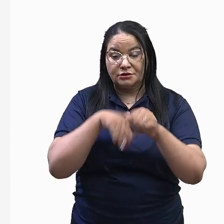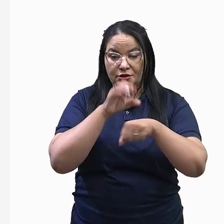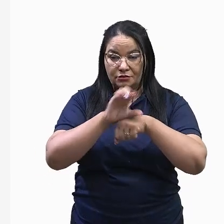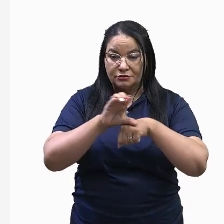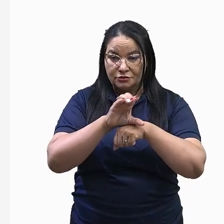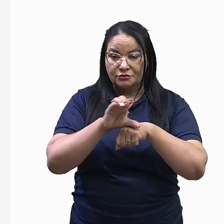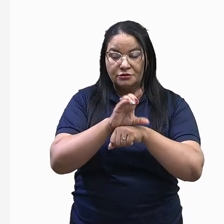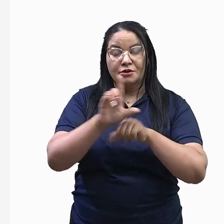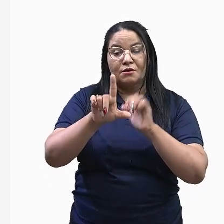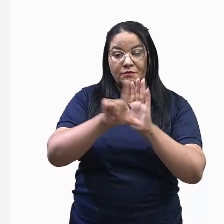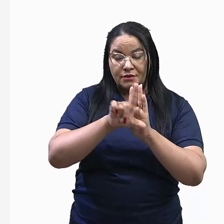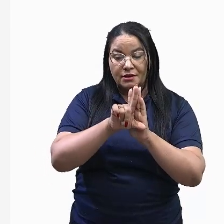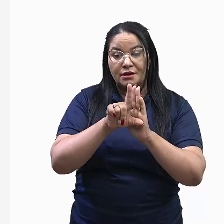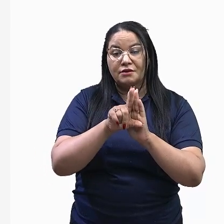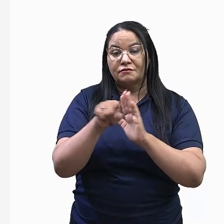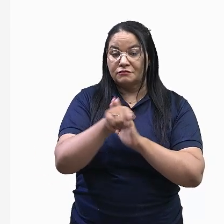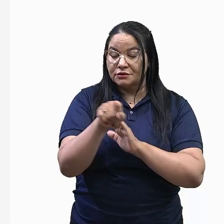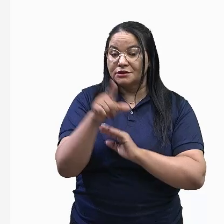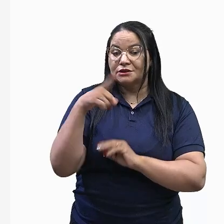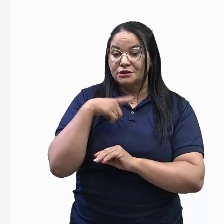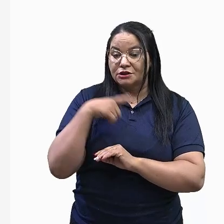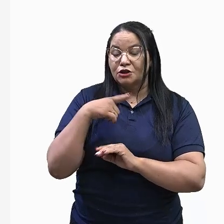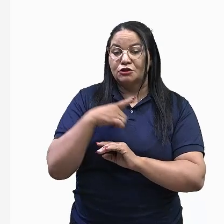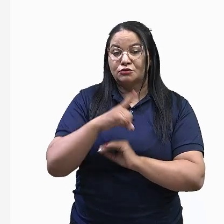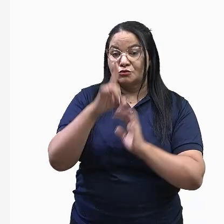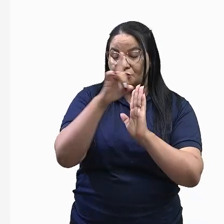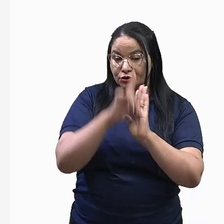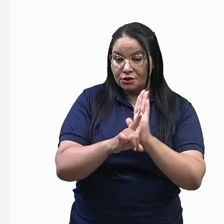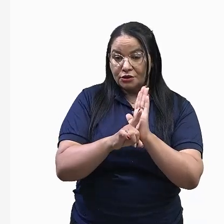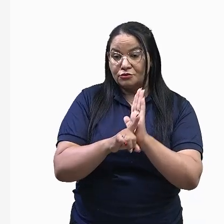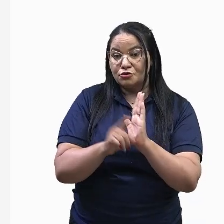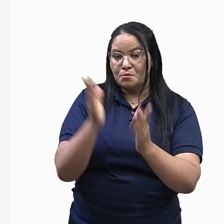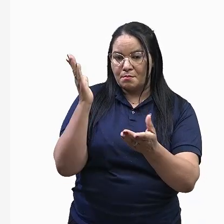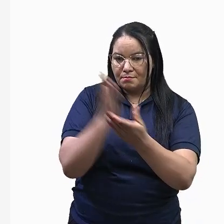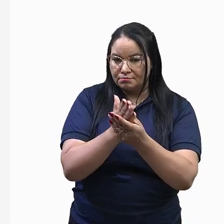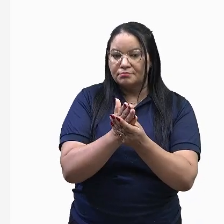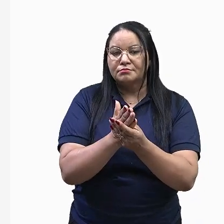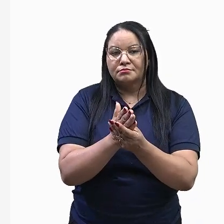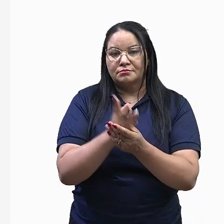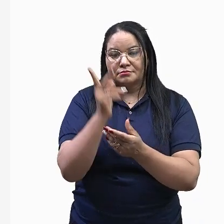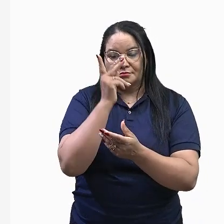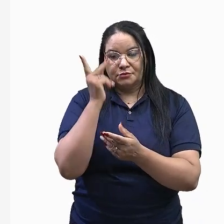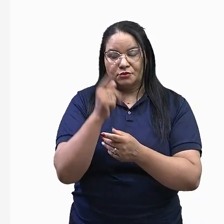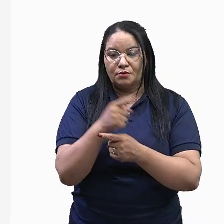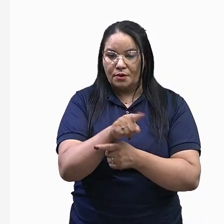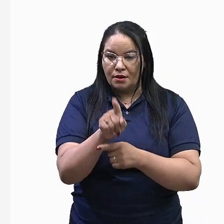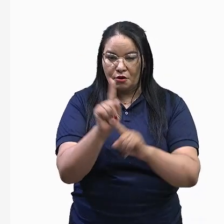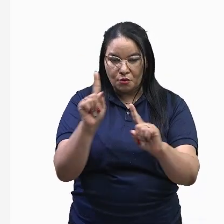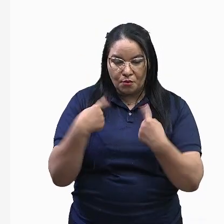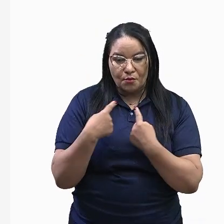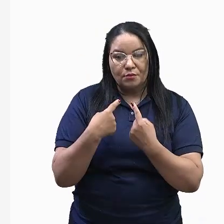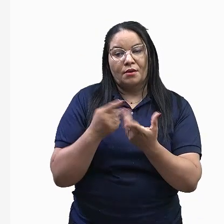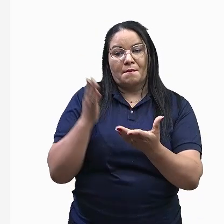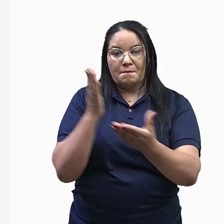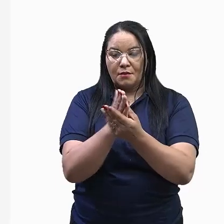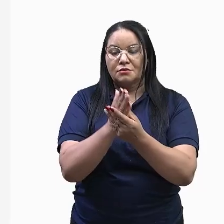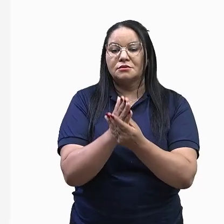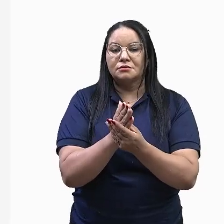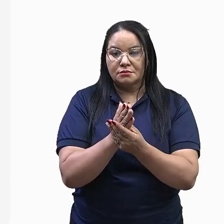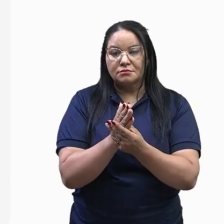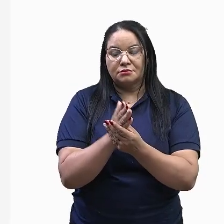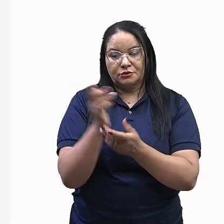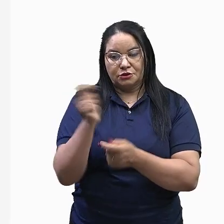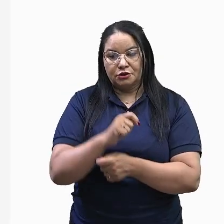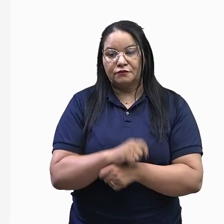Federal, você tem o direito, né, de processar essa pessoa que está lhe difamando,